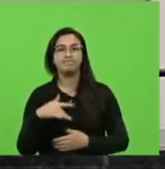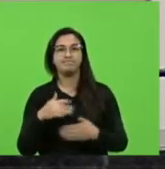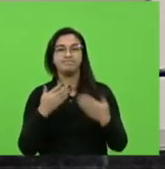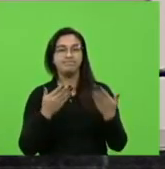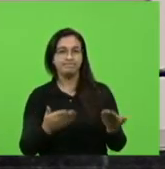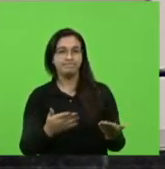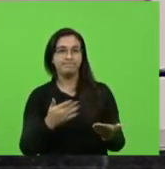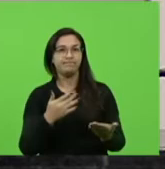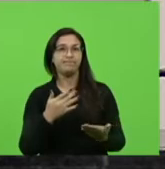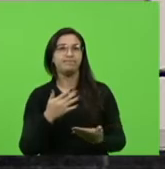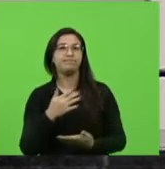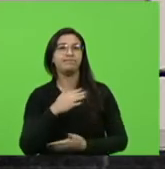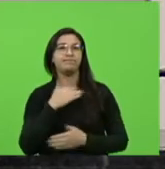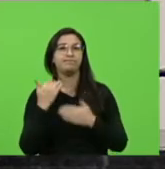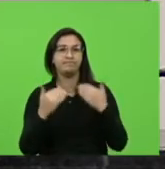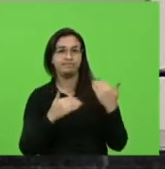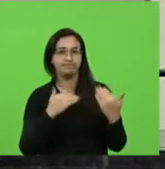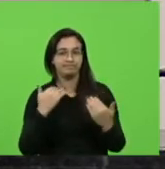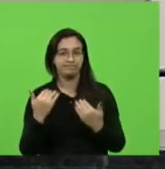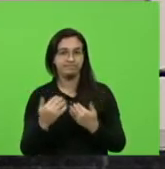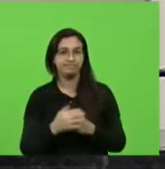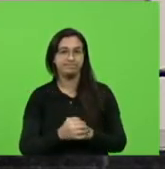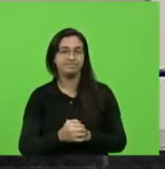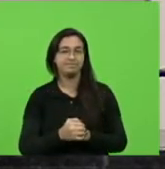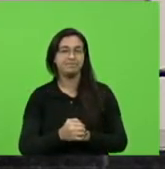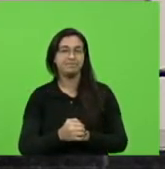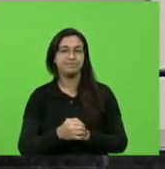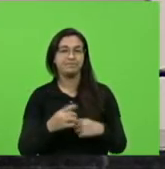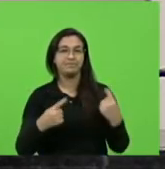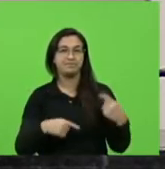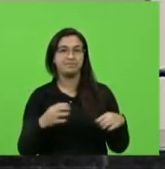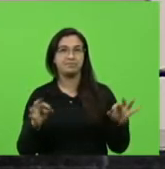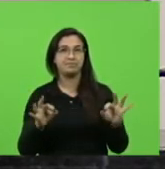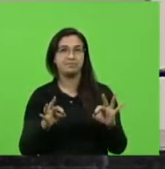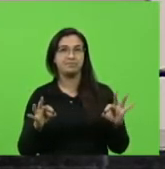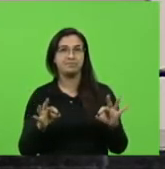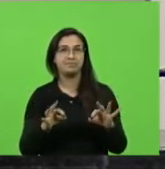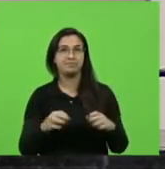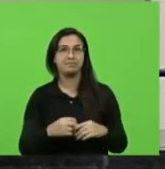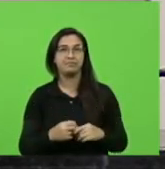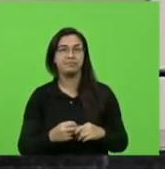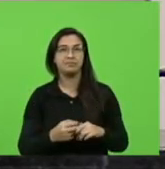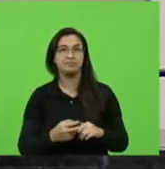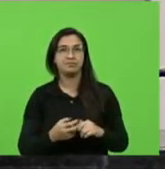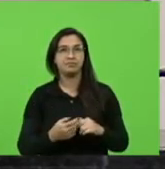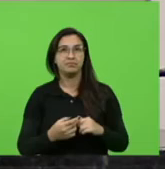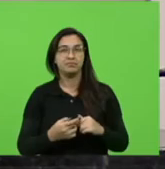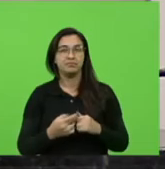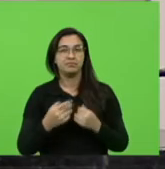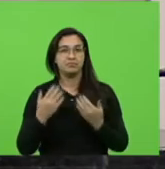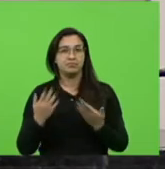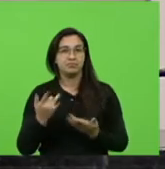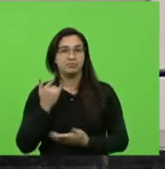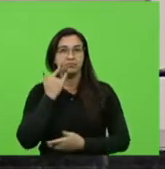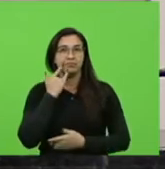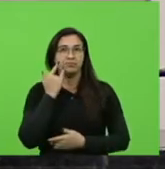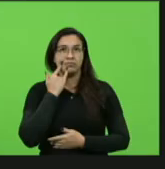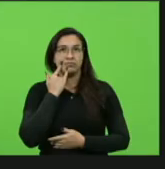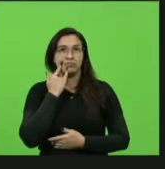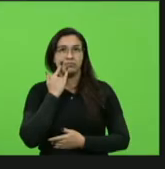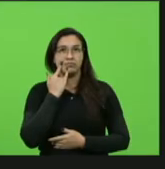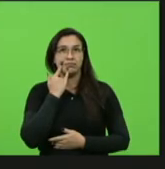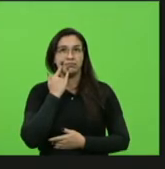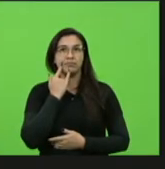seu falecimento. Em discussão. Não havendo quem queira discutir, em... Deputado, oi? Deputado Mauro. Opa. Deputado Sopelsa.